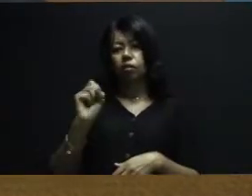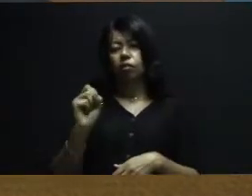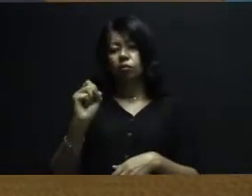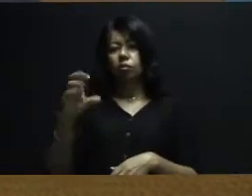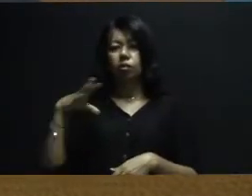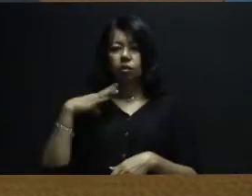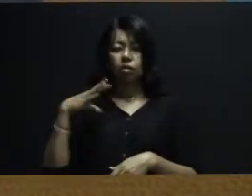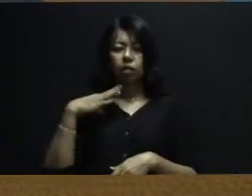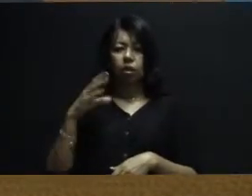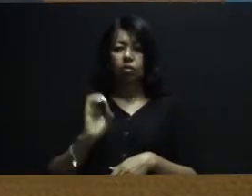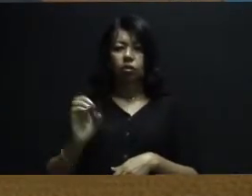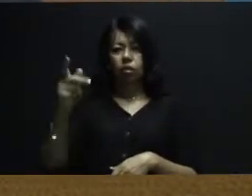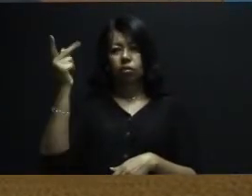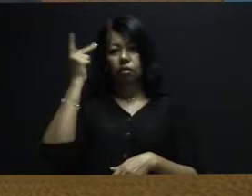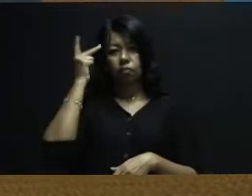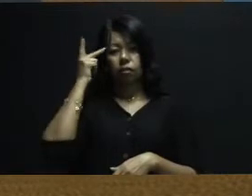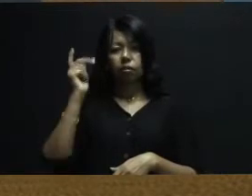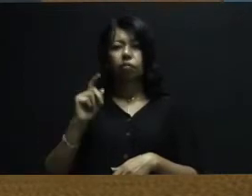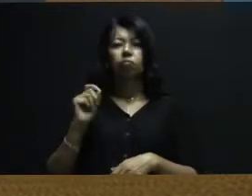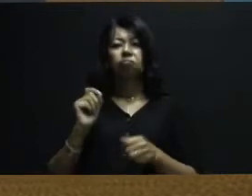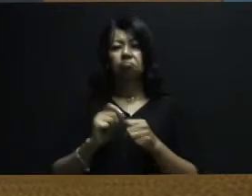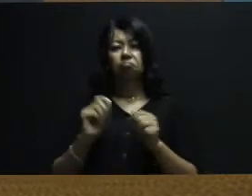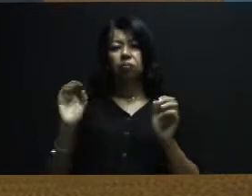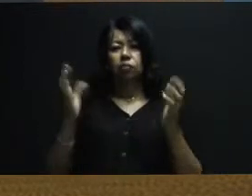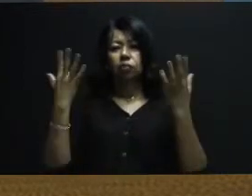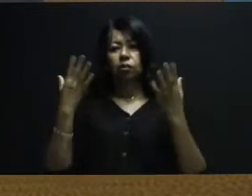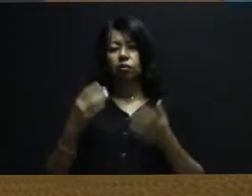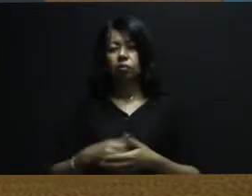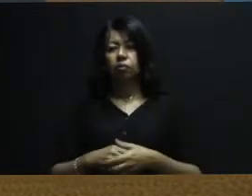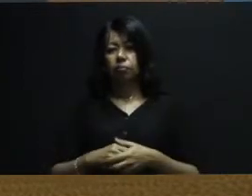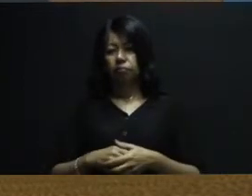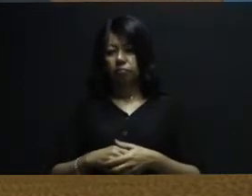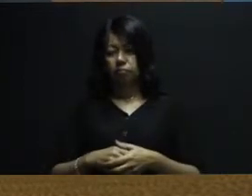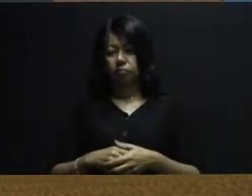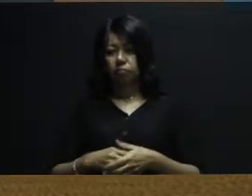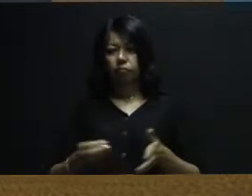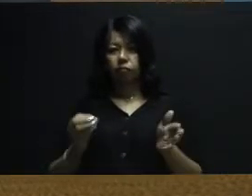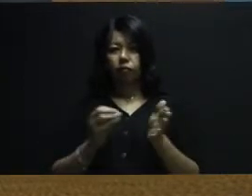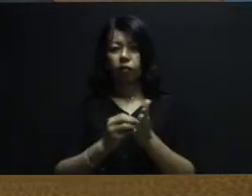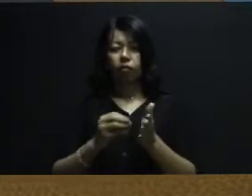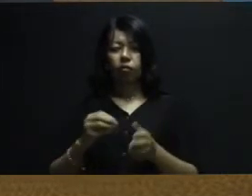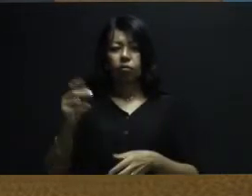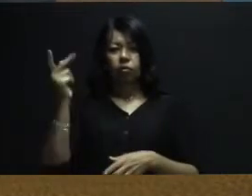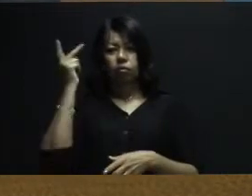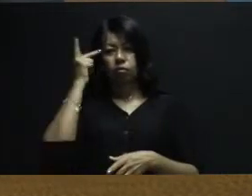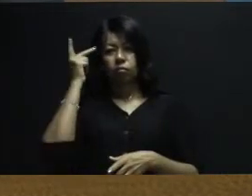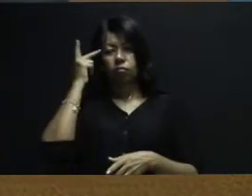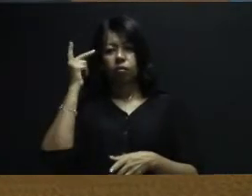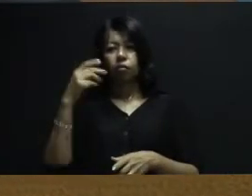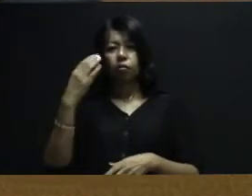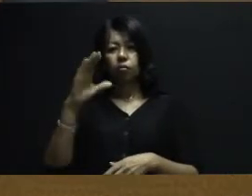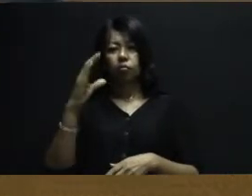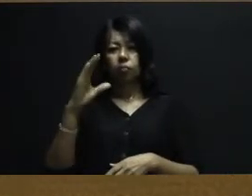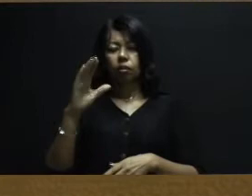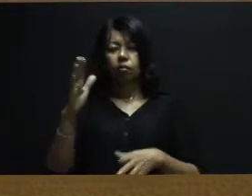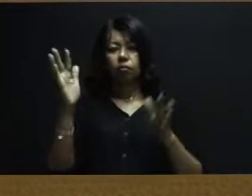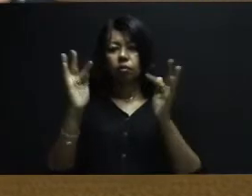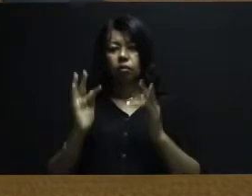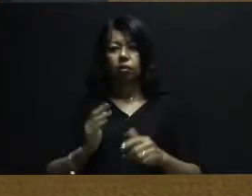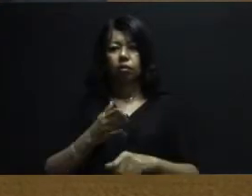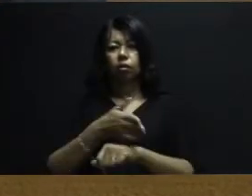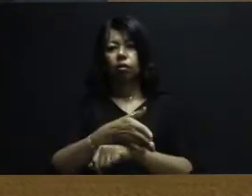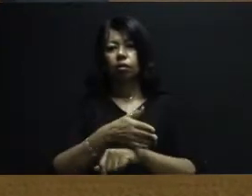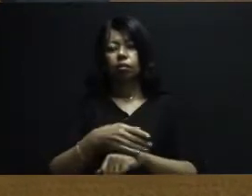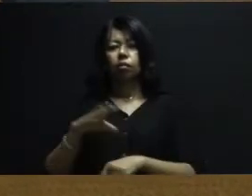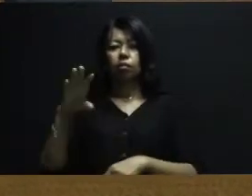Paulo que fazem essa homenagem, incluindo a capital. E Cubatão, para nossa felicidade, entra no rol